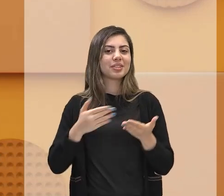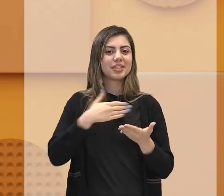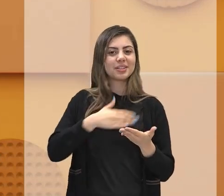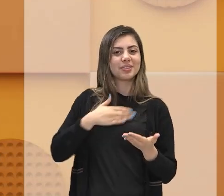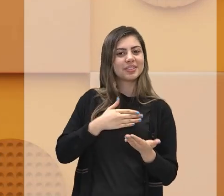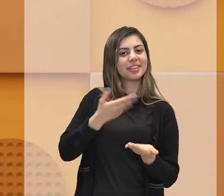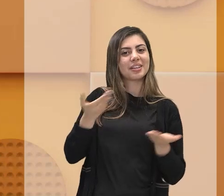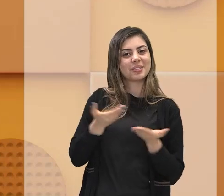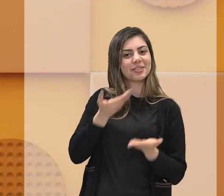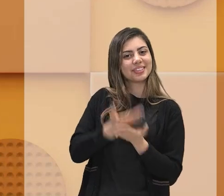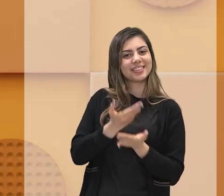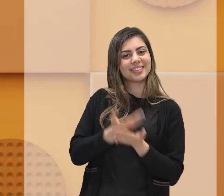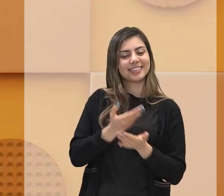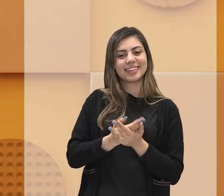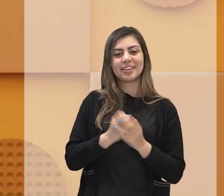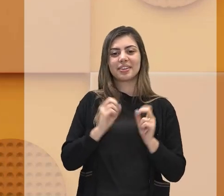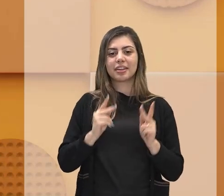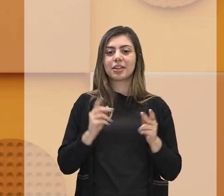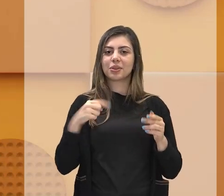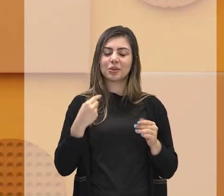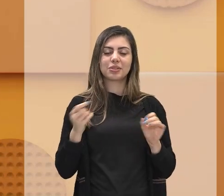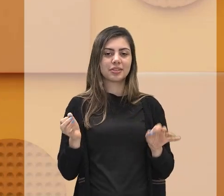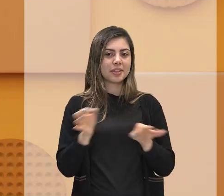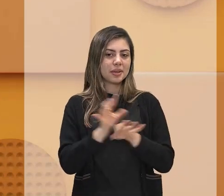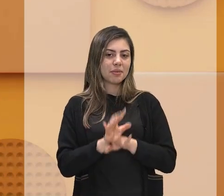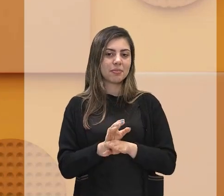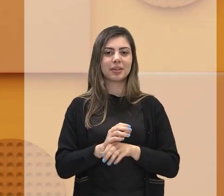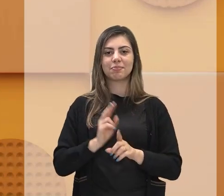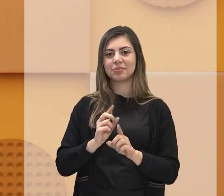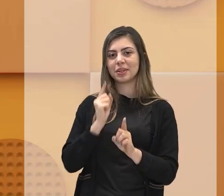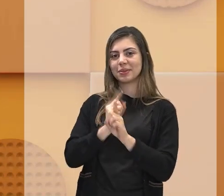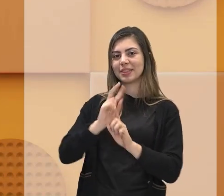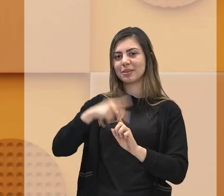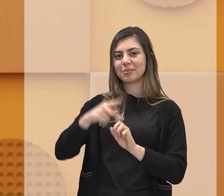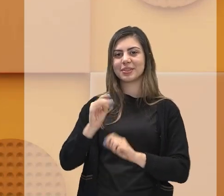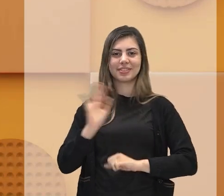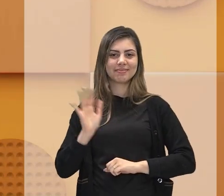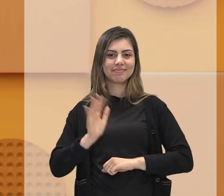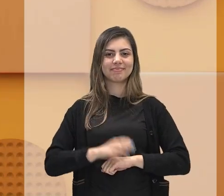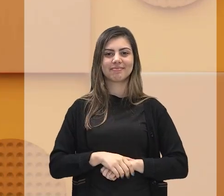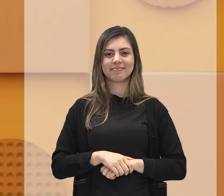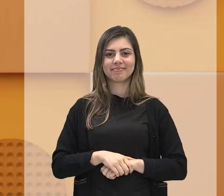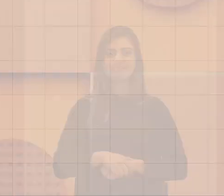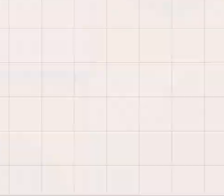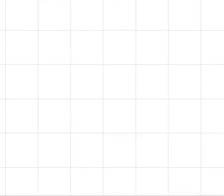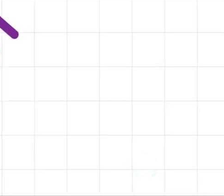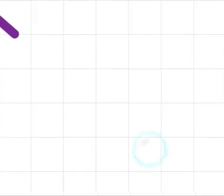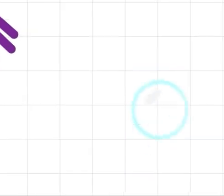espero que vocês tenham gostado da aula, tá? A gente vai ficando por aqui. Até uma próxima.